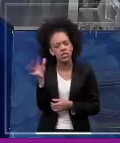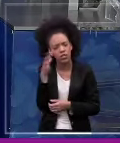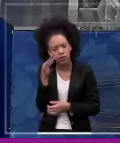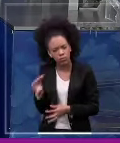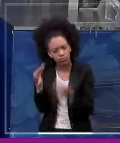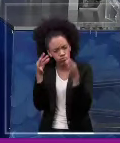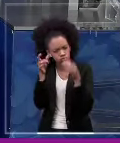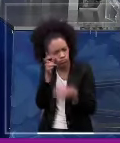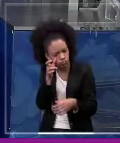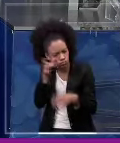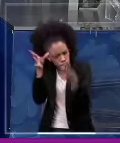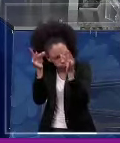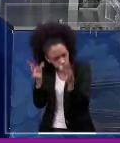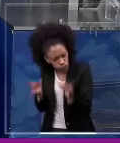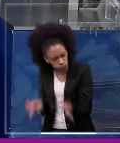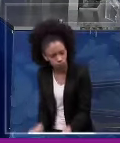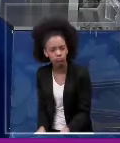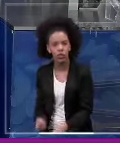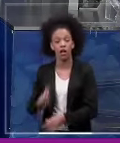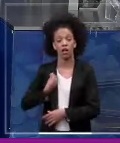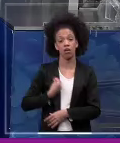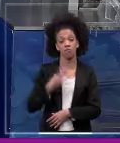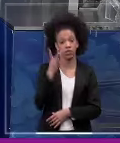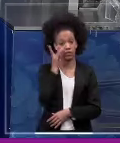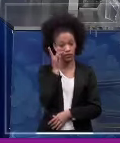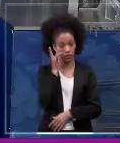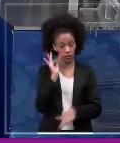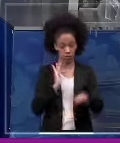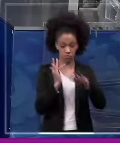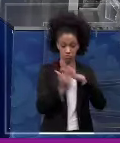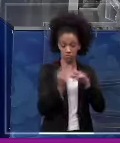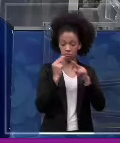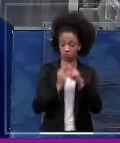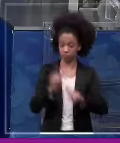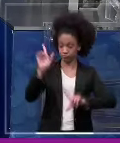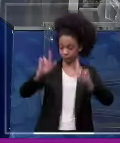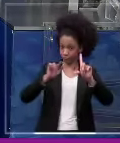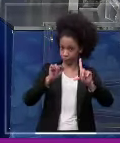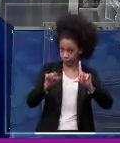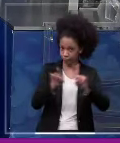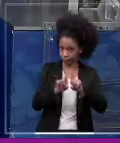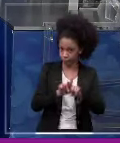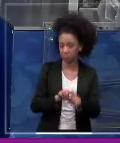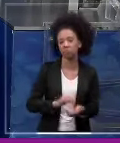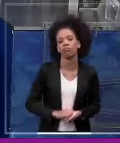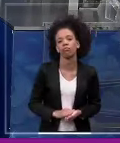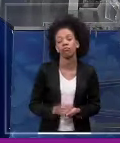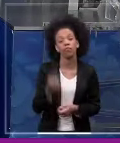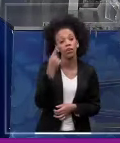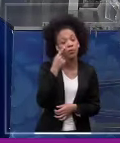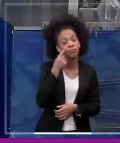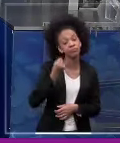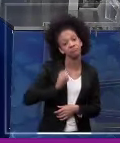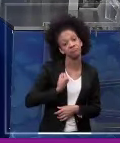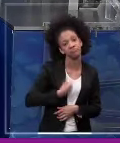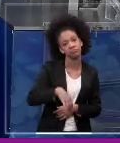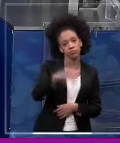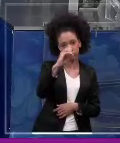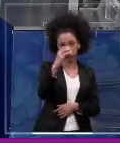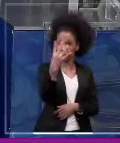acompanhando tudo ao vivo nos perfis da Caixa e da Rede TV. Bola marrom, número 04.